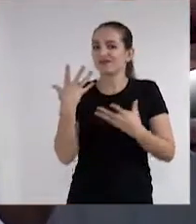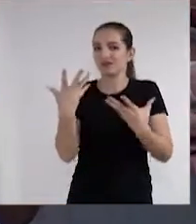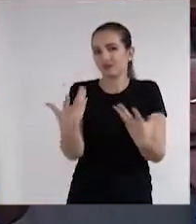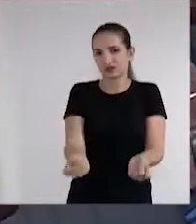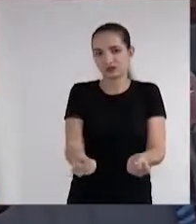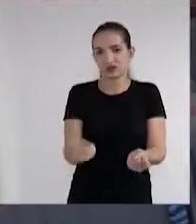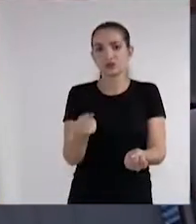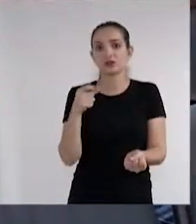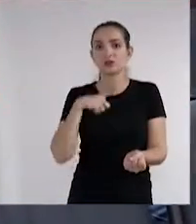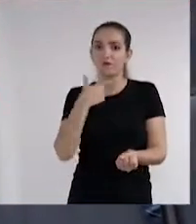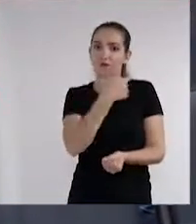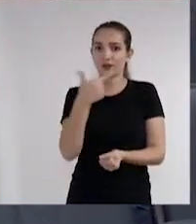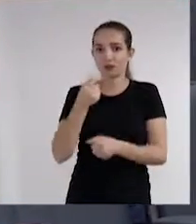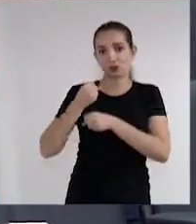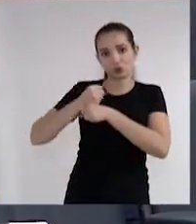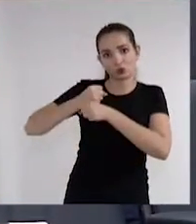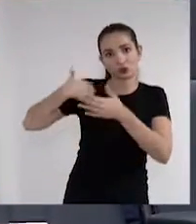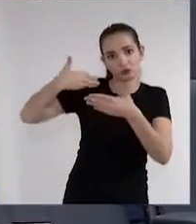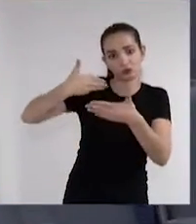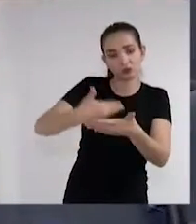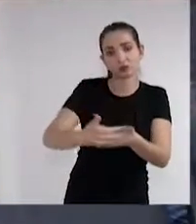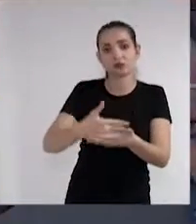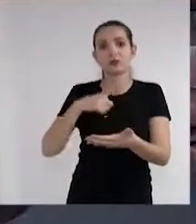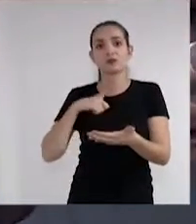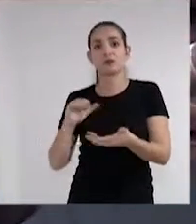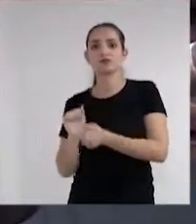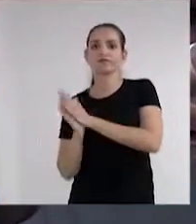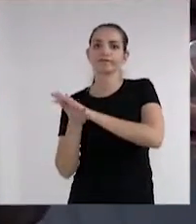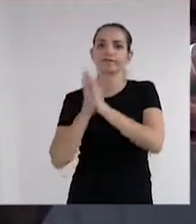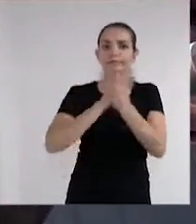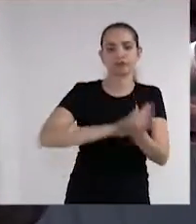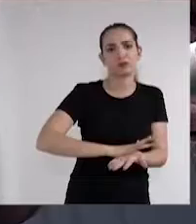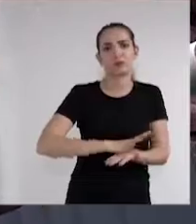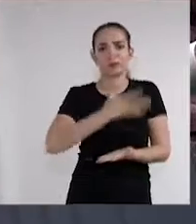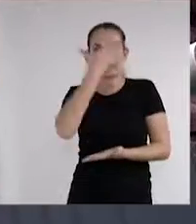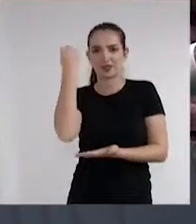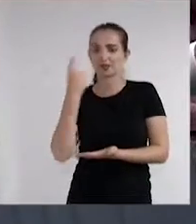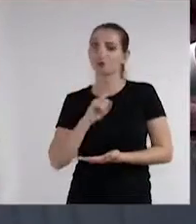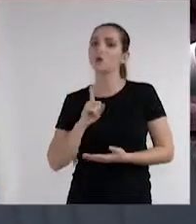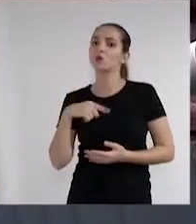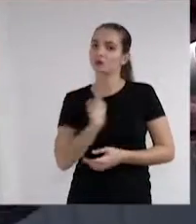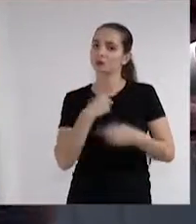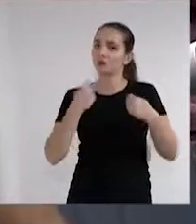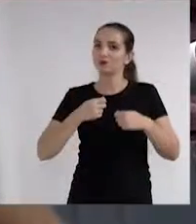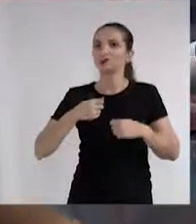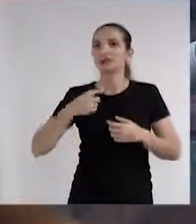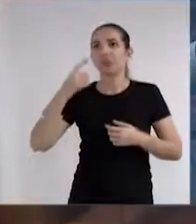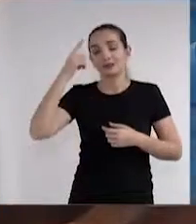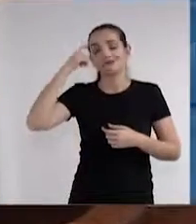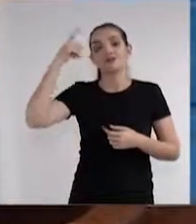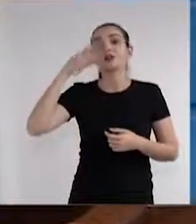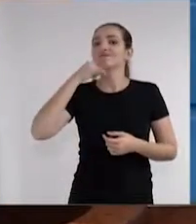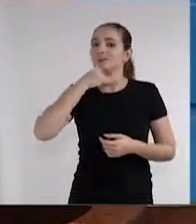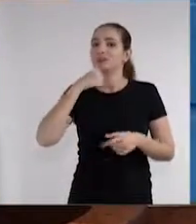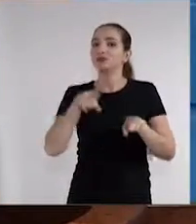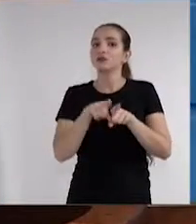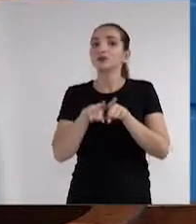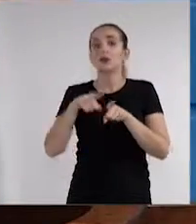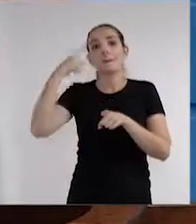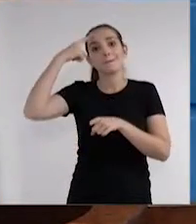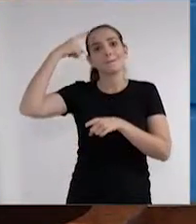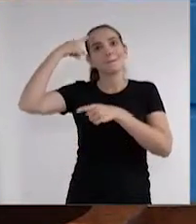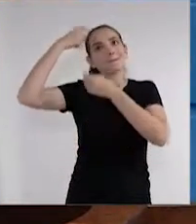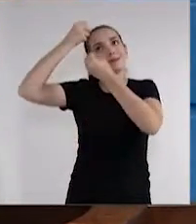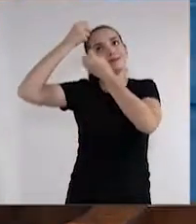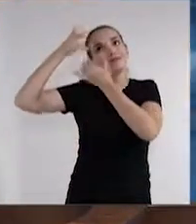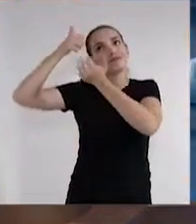admitir que esses 22 anos desse massacre não sejam lembrados com muita tristeza, mas, acima de tudo, Marina, também com muita reflexão,